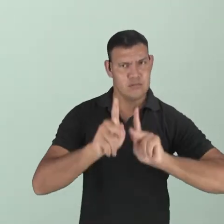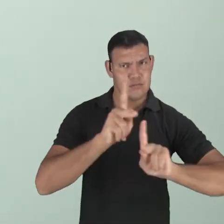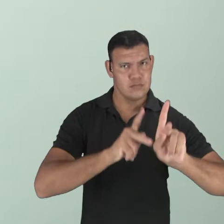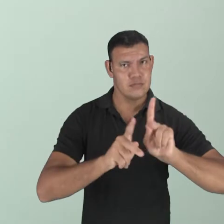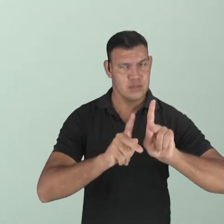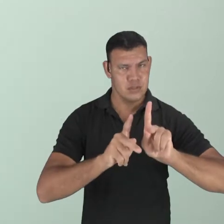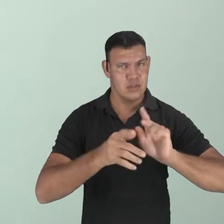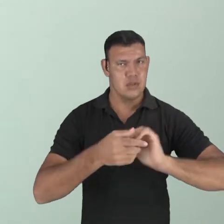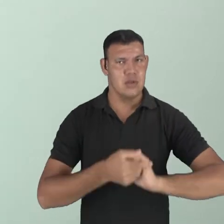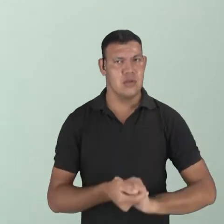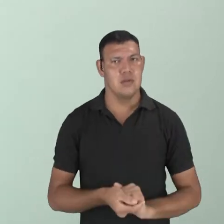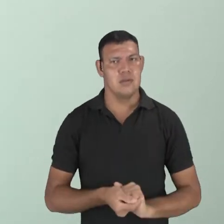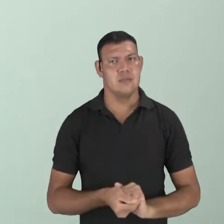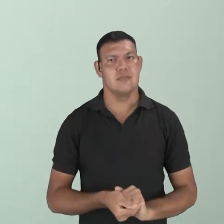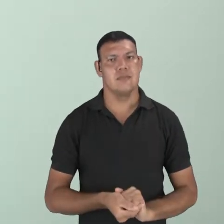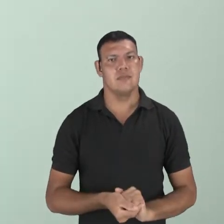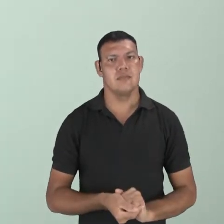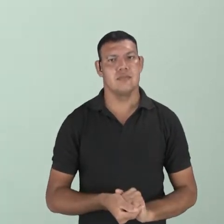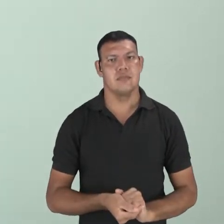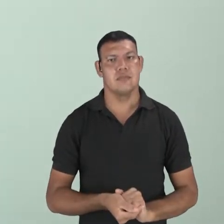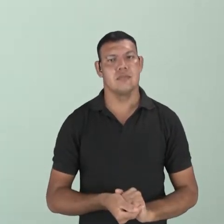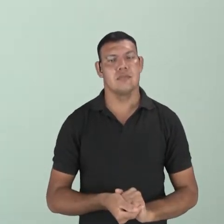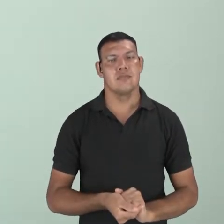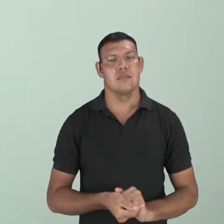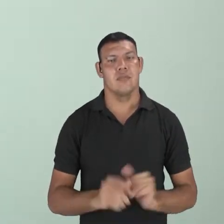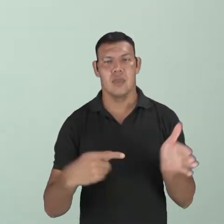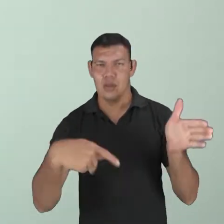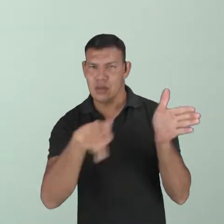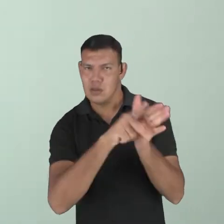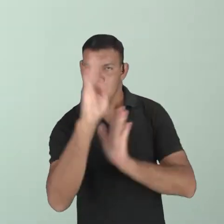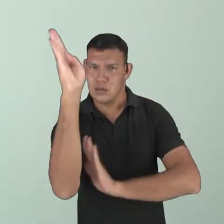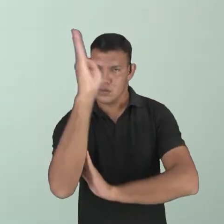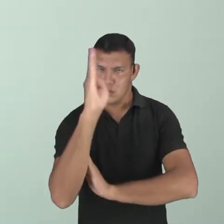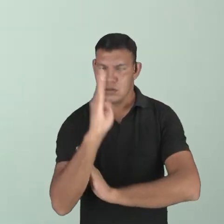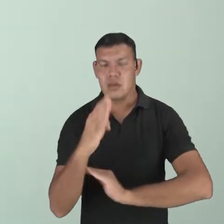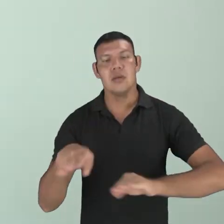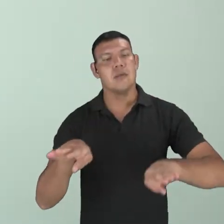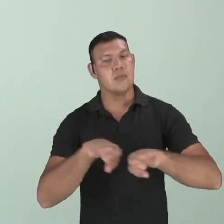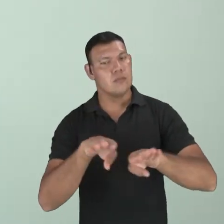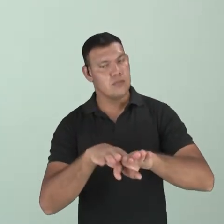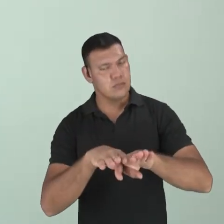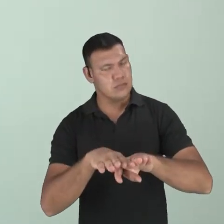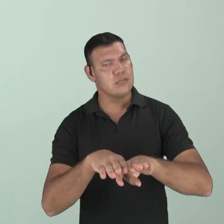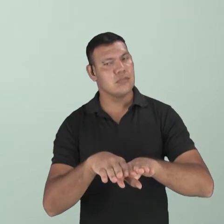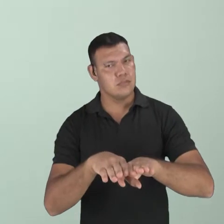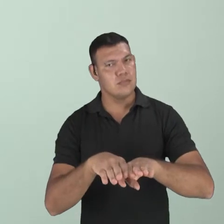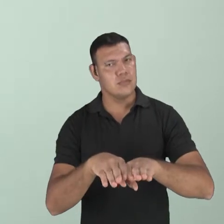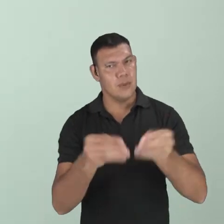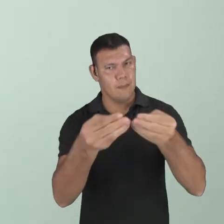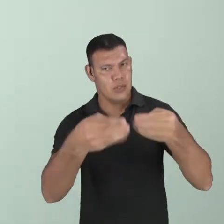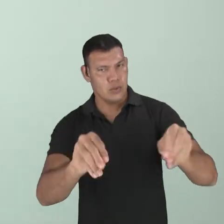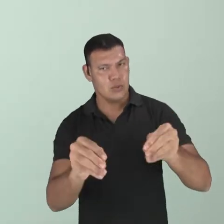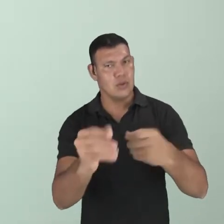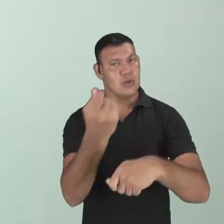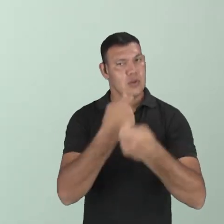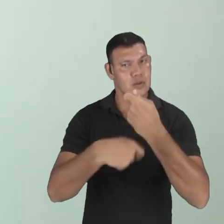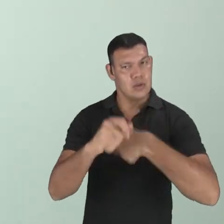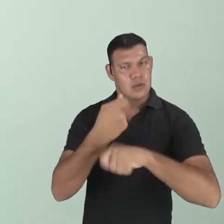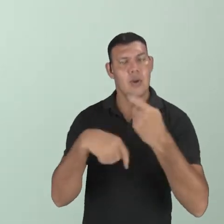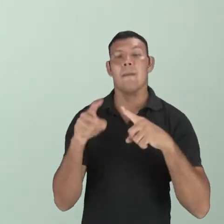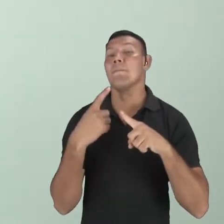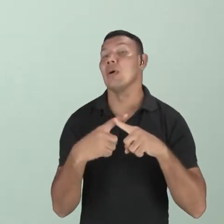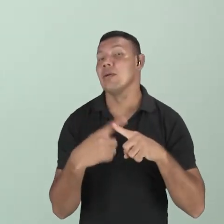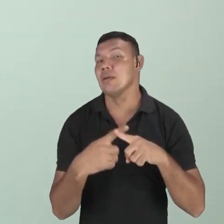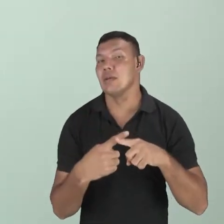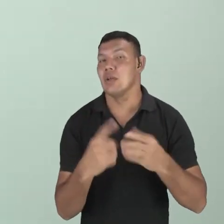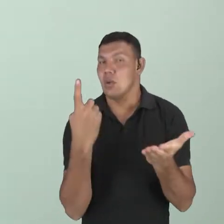diretamente a vida da população brasileira, mas também ela vai afetar a questão econômica, porque